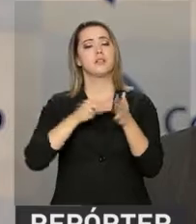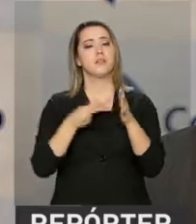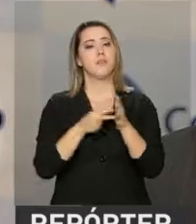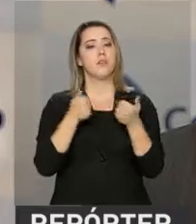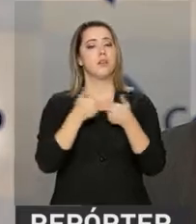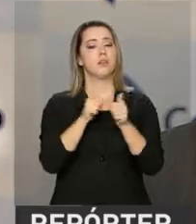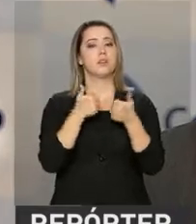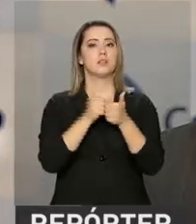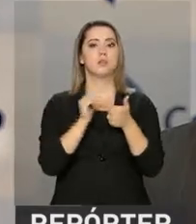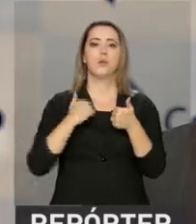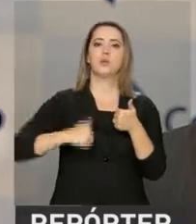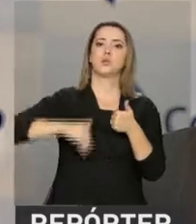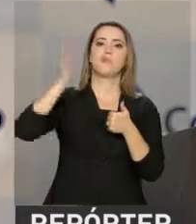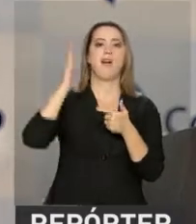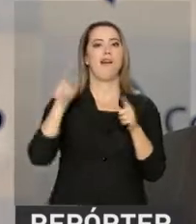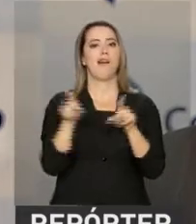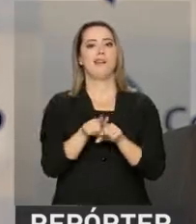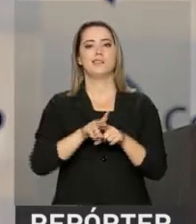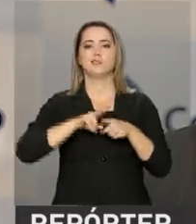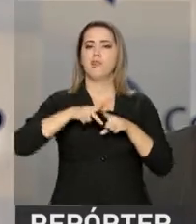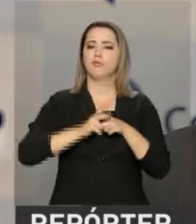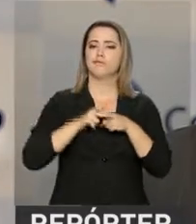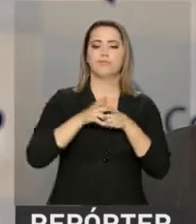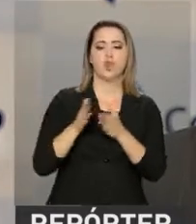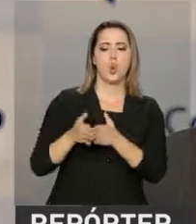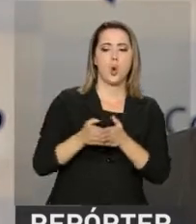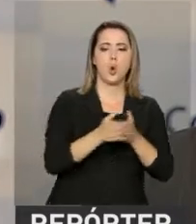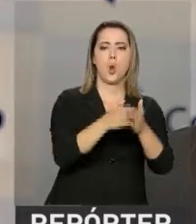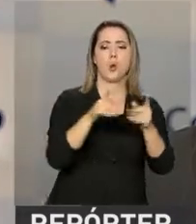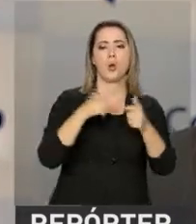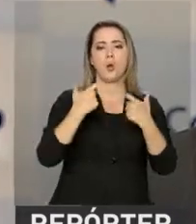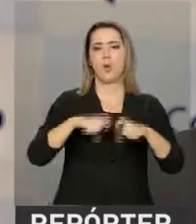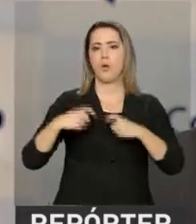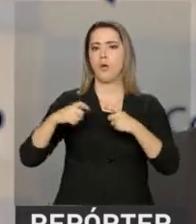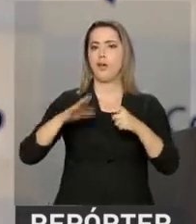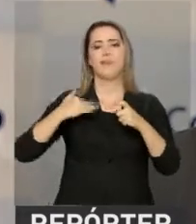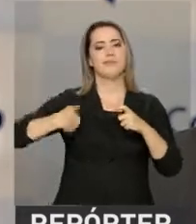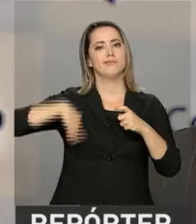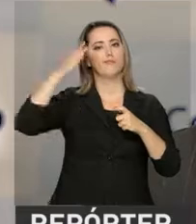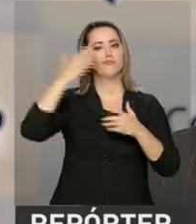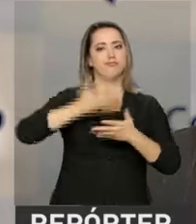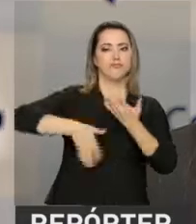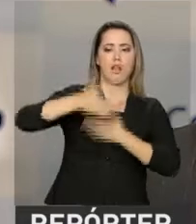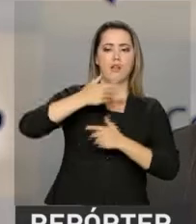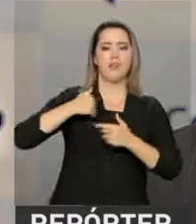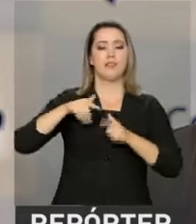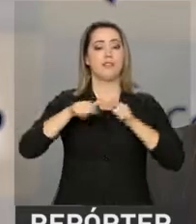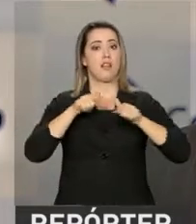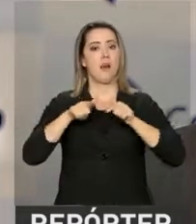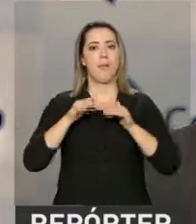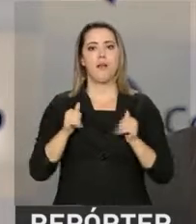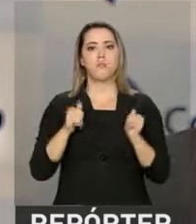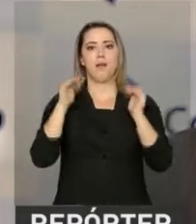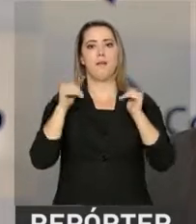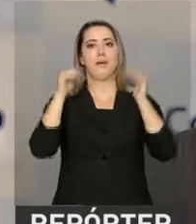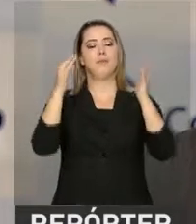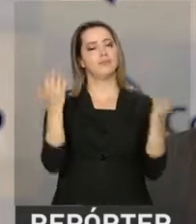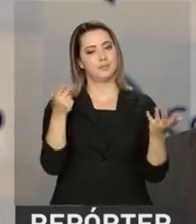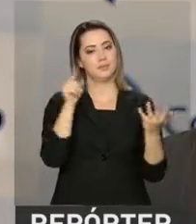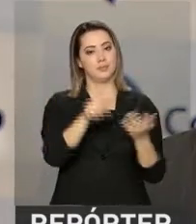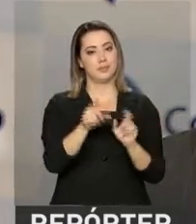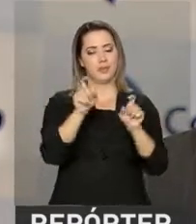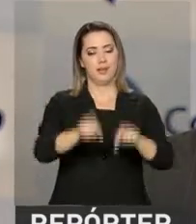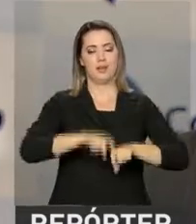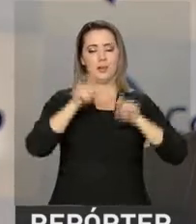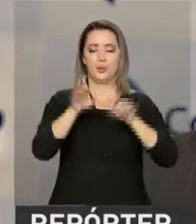mais portos, mais oficinas, enfim, são pessoas com mais trabalho. No momento que nós temos um desemprego muito elevado, a